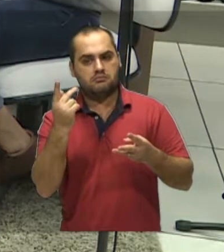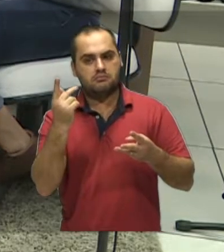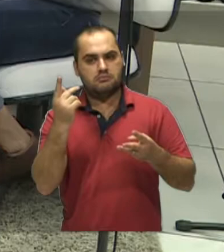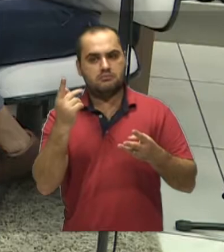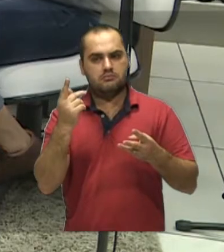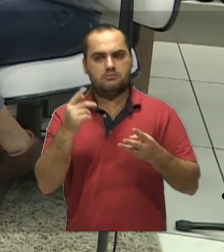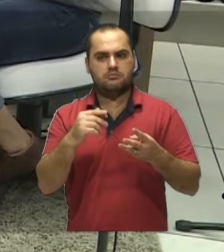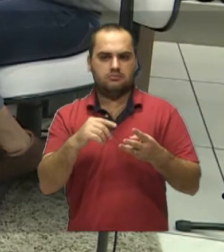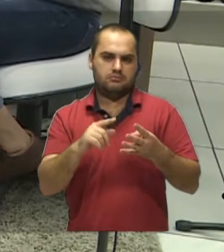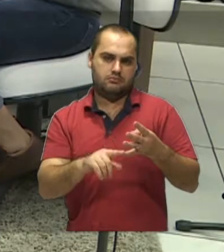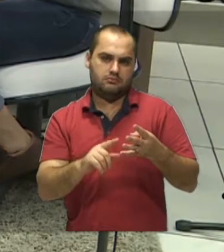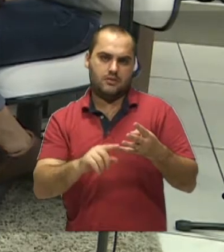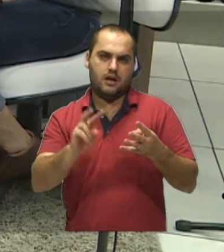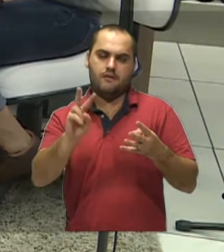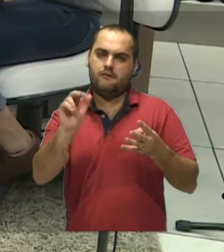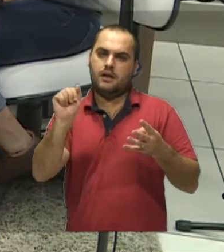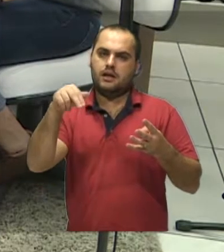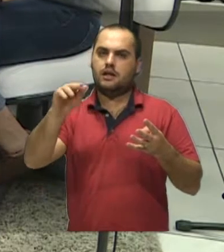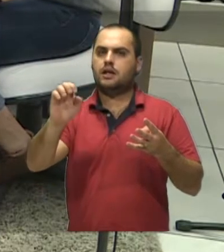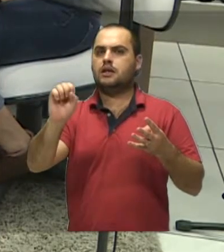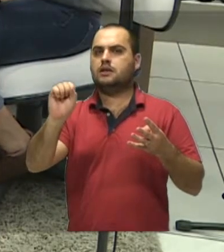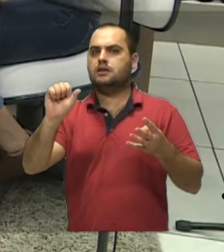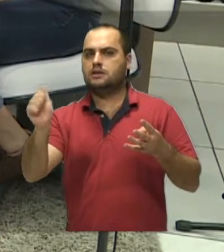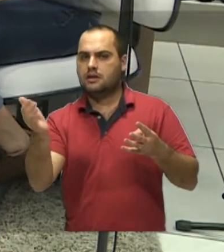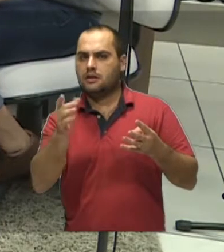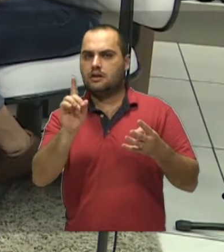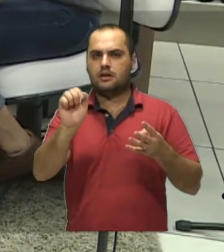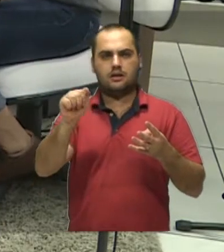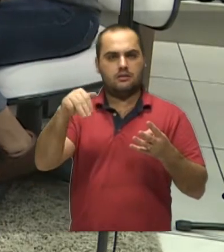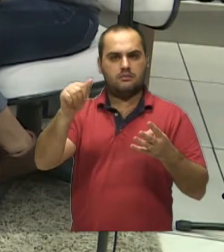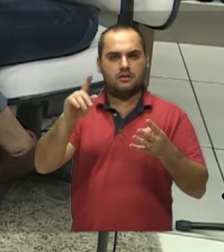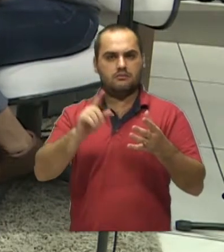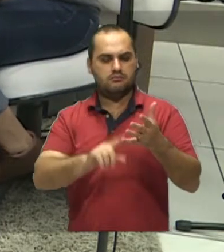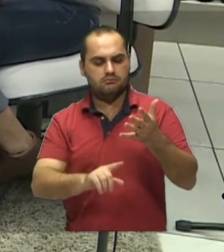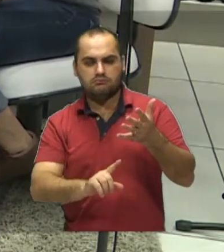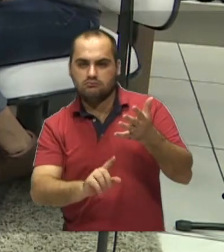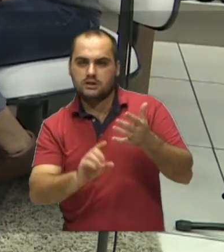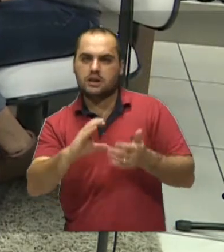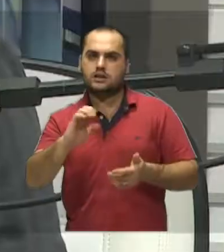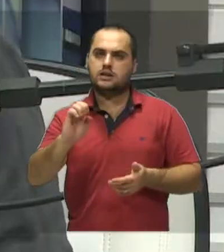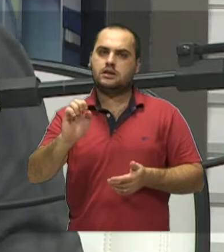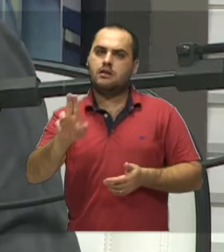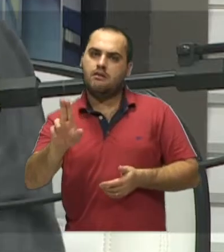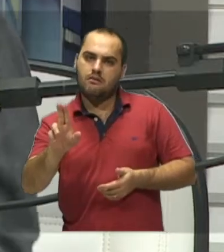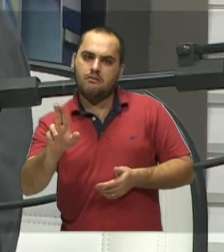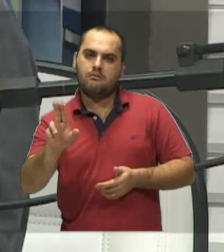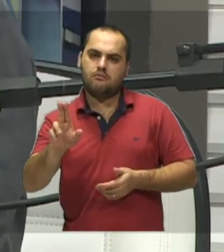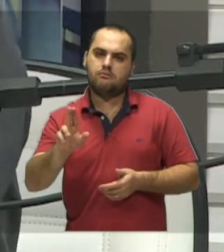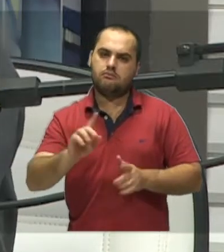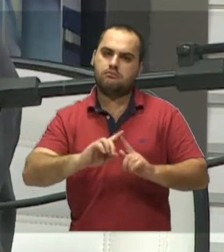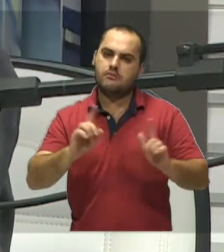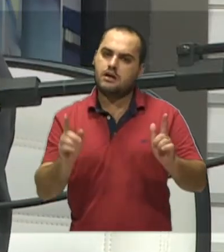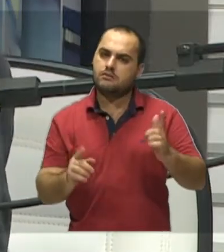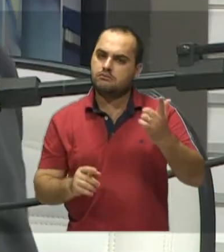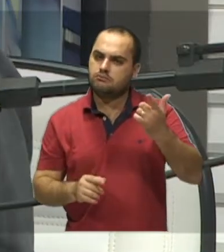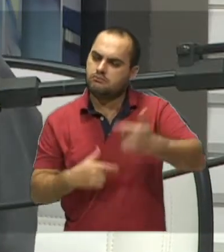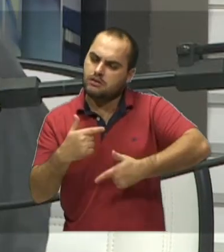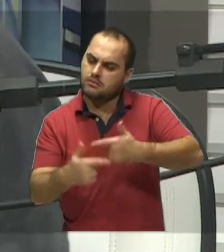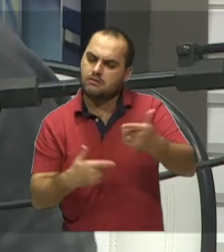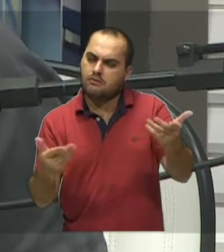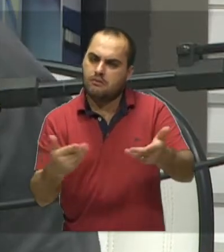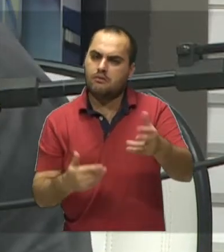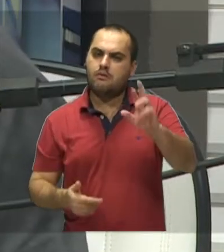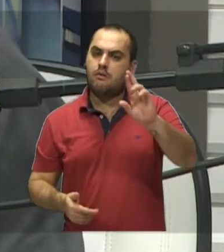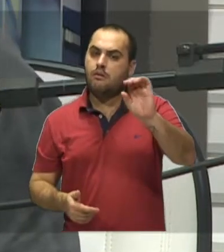mais modernamente. O trabalho da Vanessa da Mata é um trabalho que me interessa muito, o trabalho da Cel também me interessa muito, mas vamos falando de trabalhos recentes, né? A